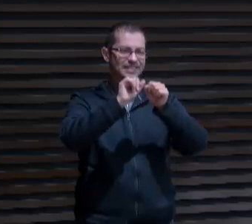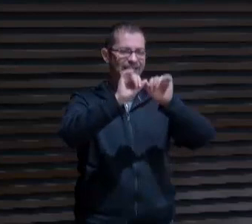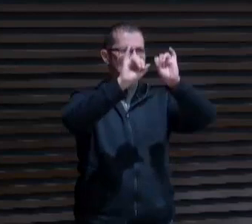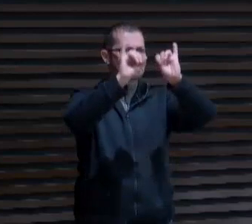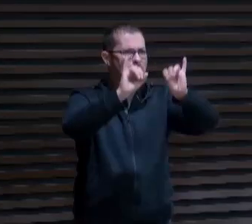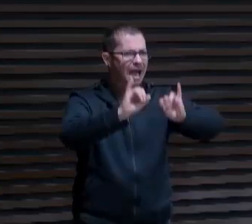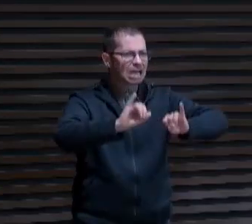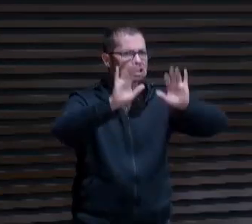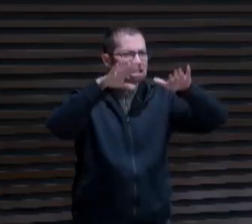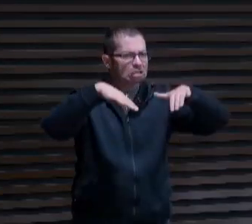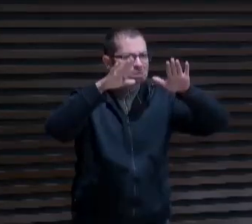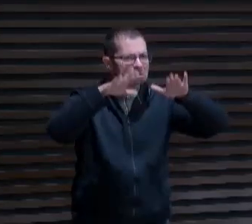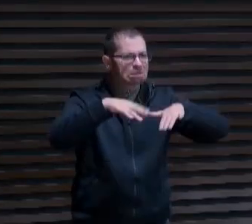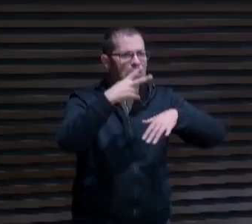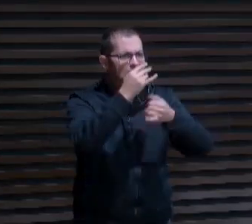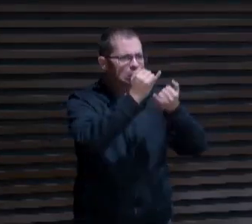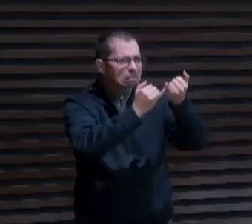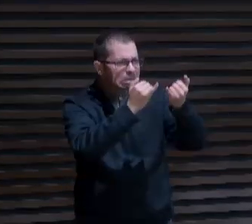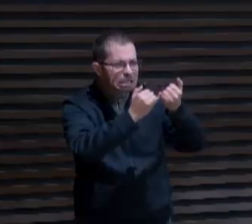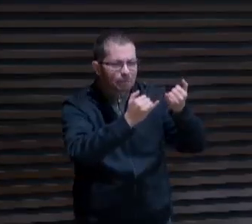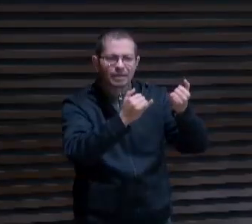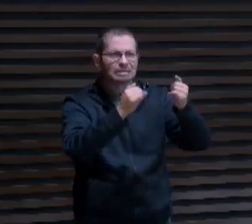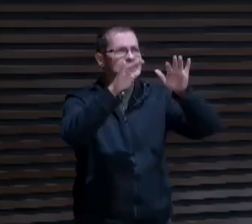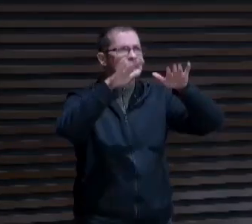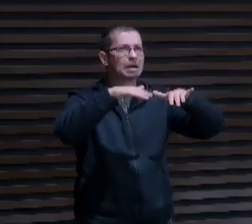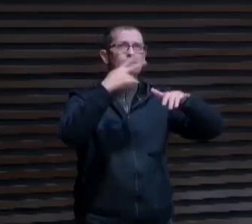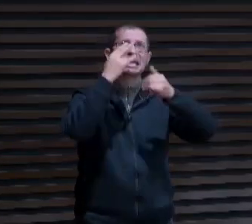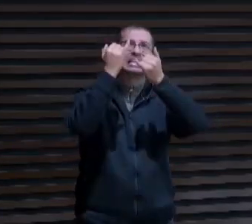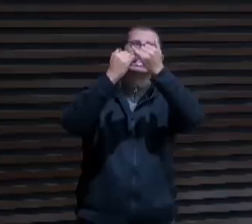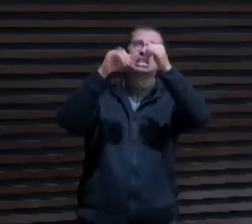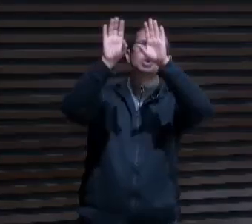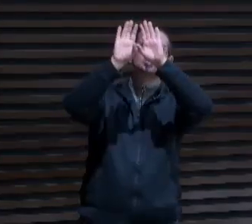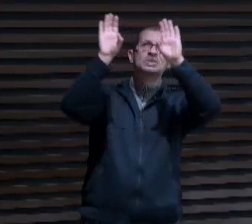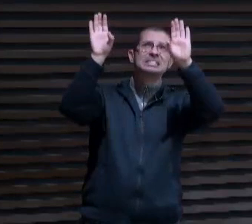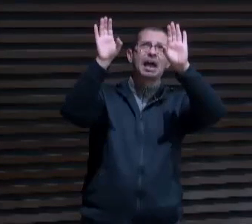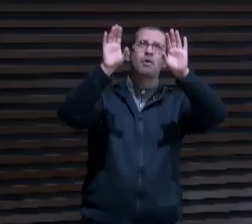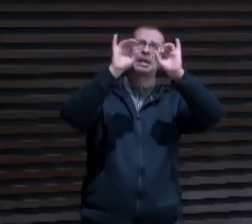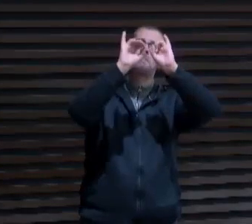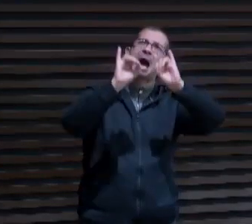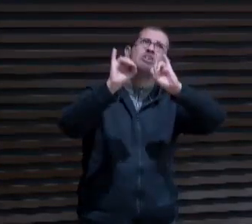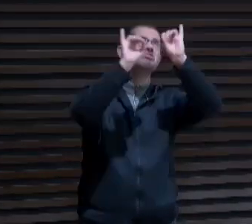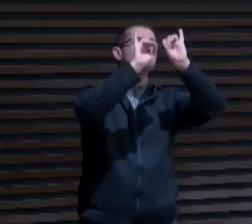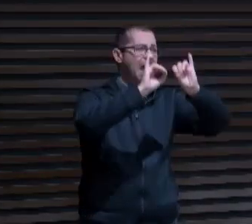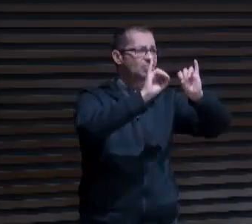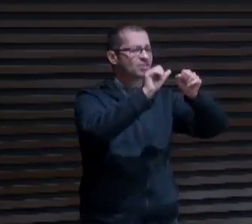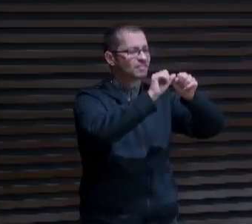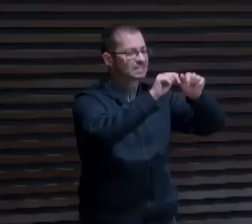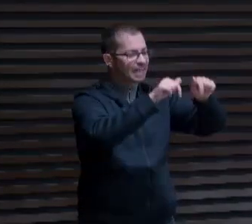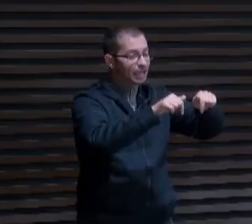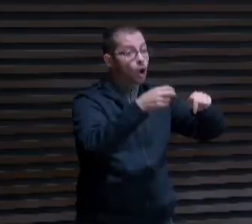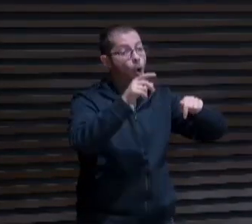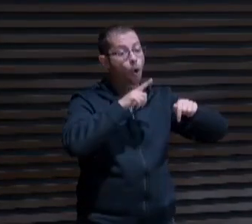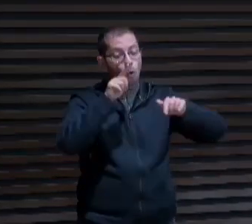escultura, nem semelhança alguma do que há em cima nos céus, nem embaixo na terra, nem nas águas debaixo